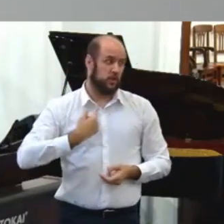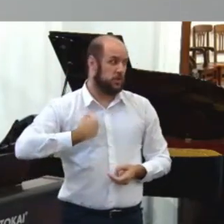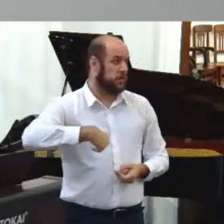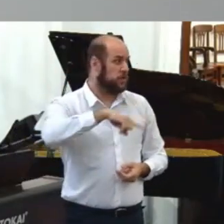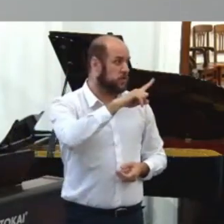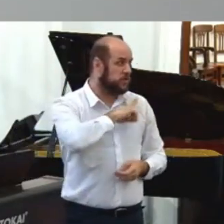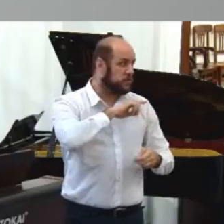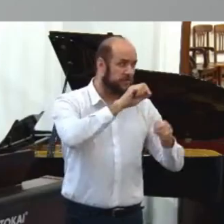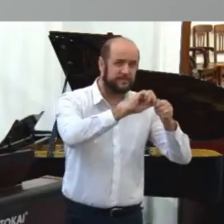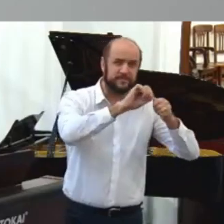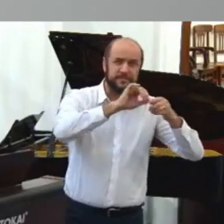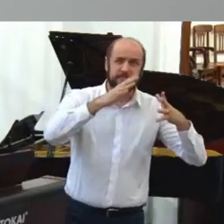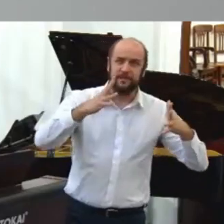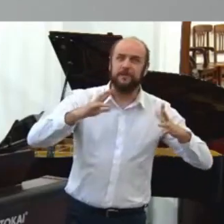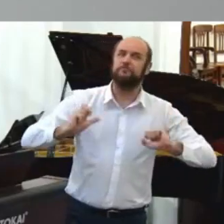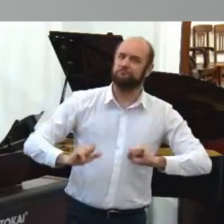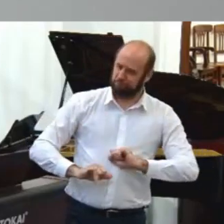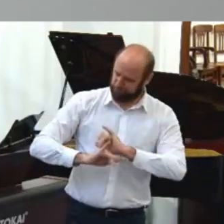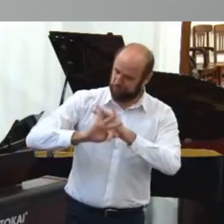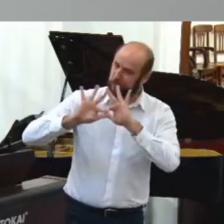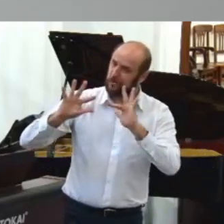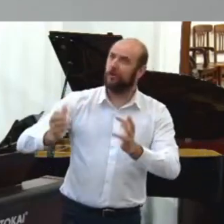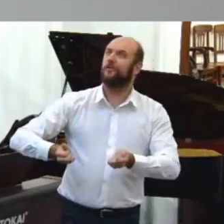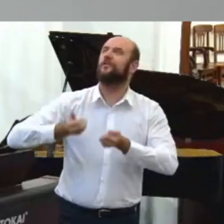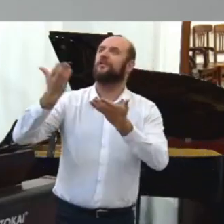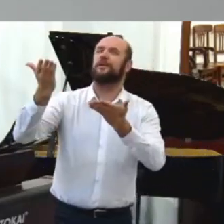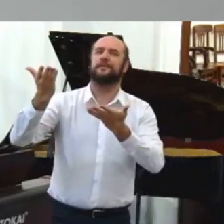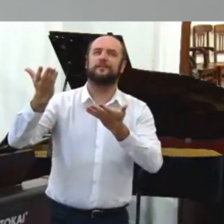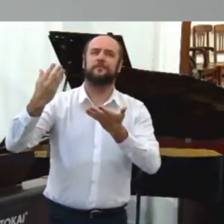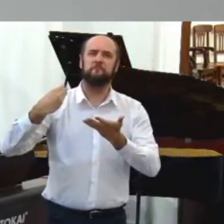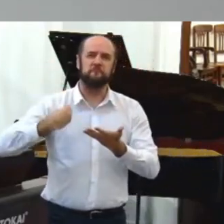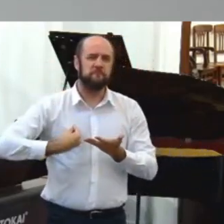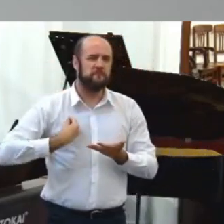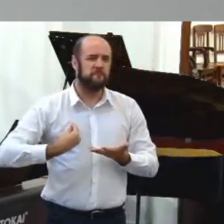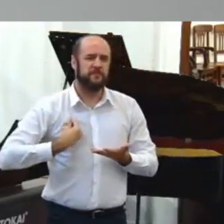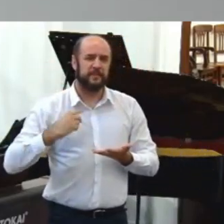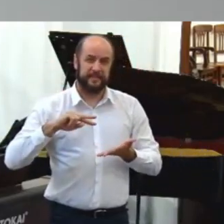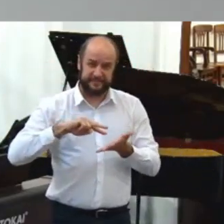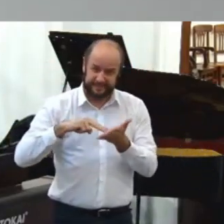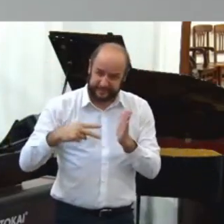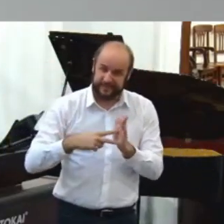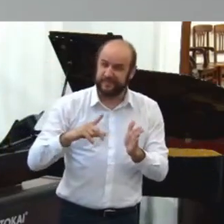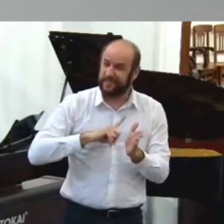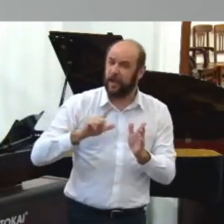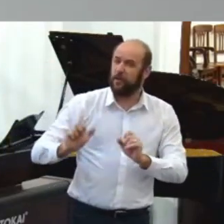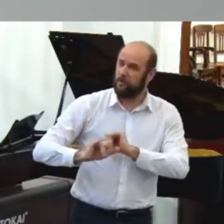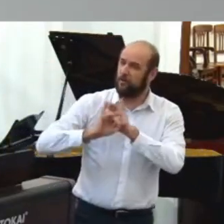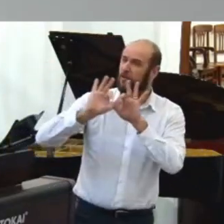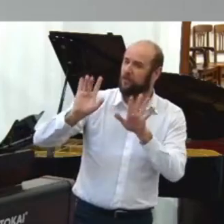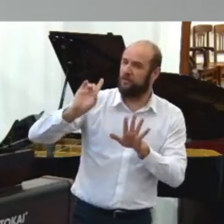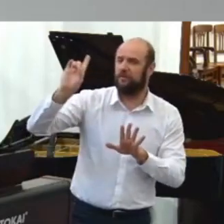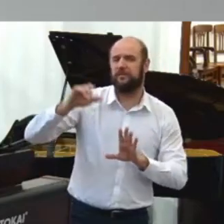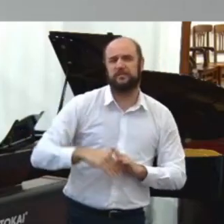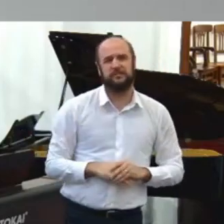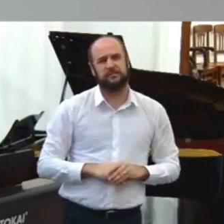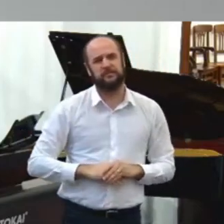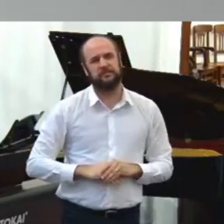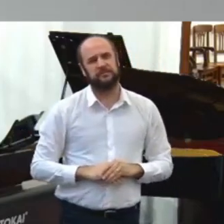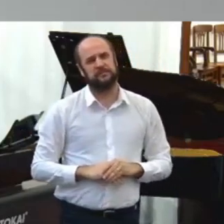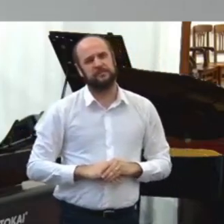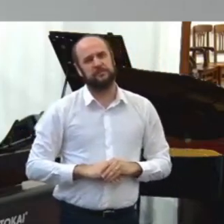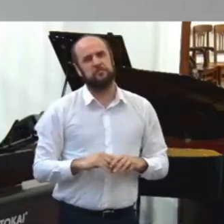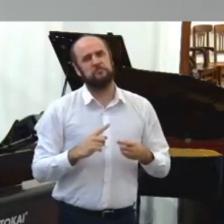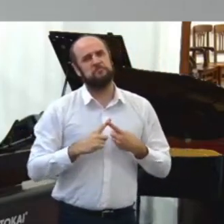somos criados para a glória de Deus. Nossa vida encontra sentido na glória de Deus. Mas